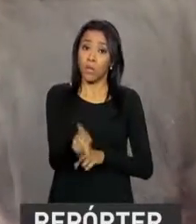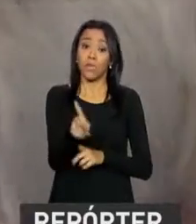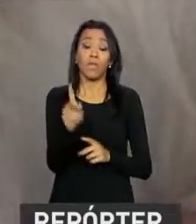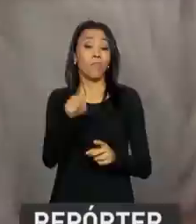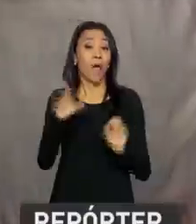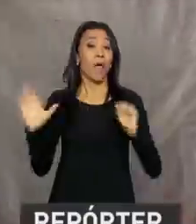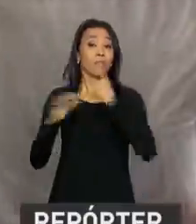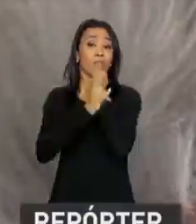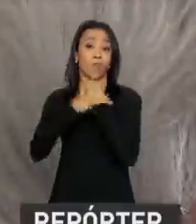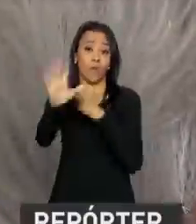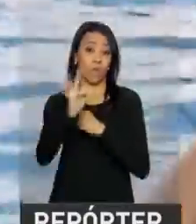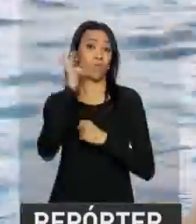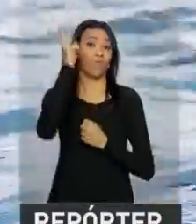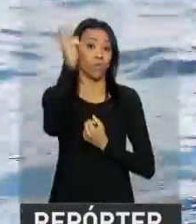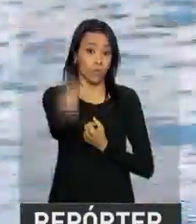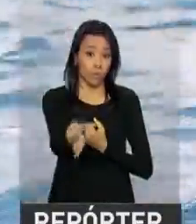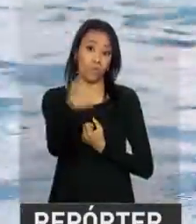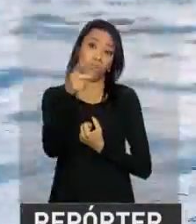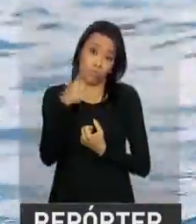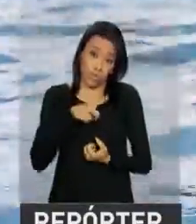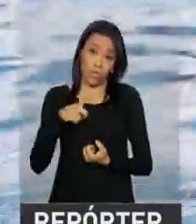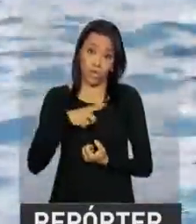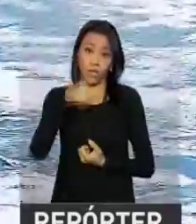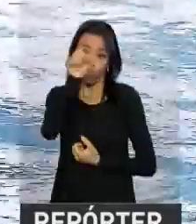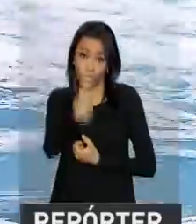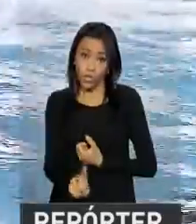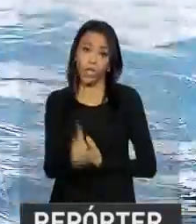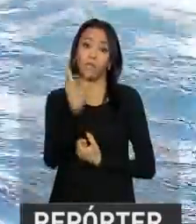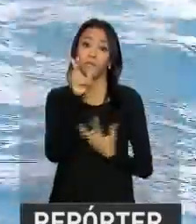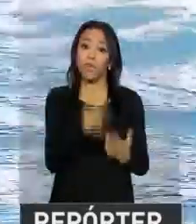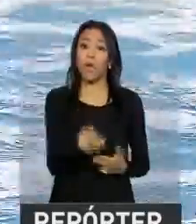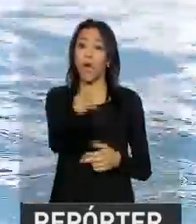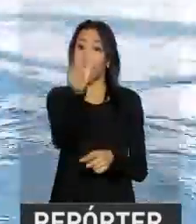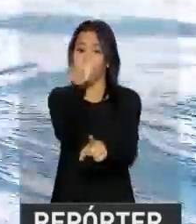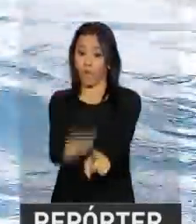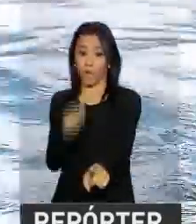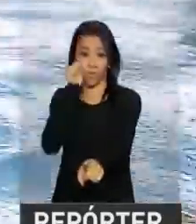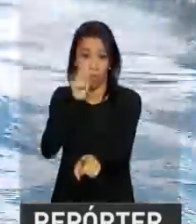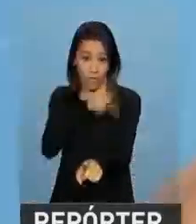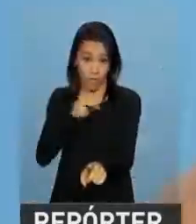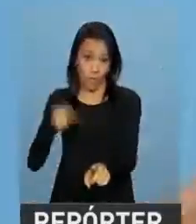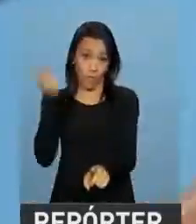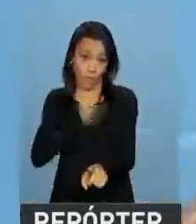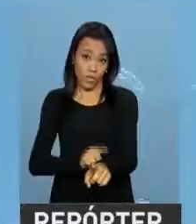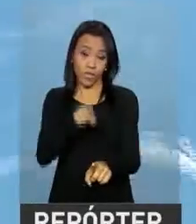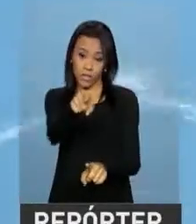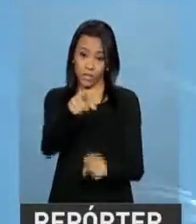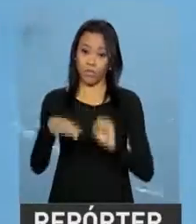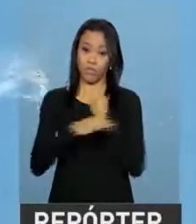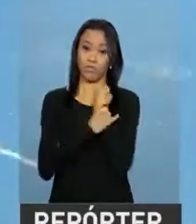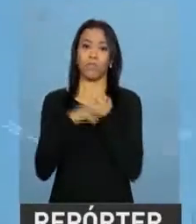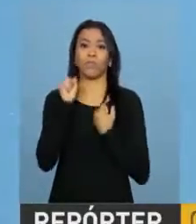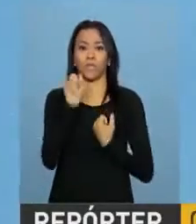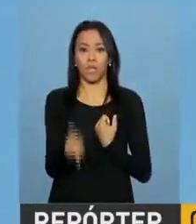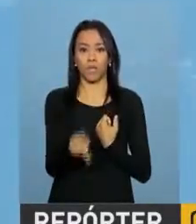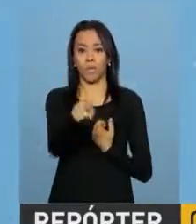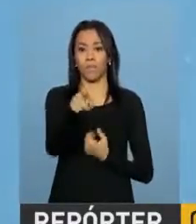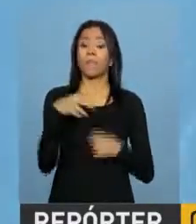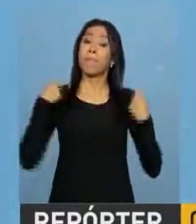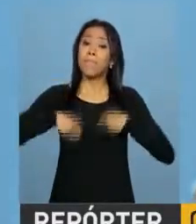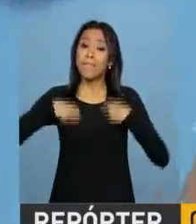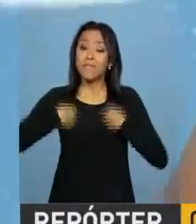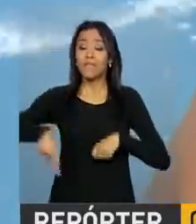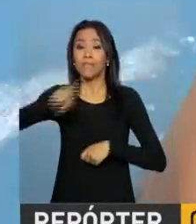futuros aposentados do país possam ter o mesmo direito que a professora graça ferraz teve necessário demais as